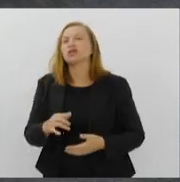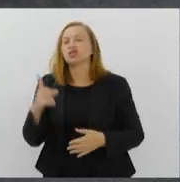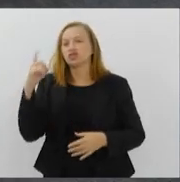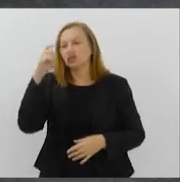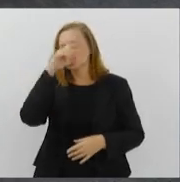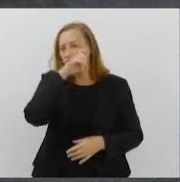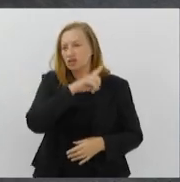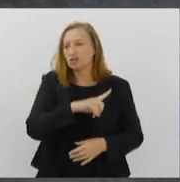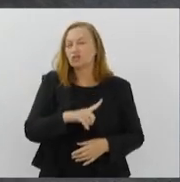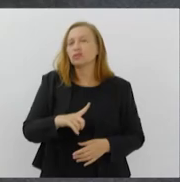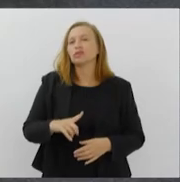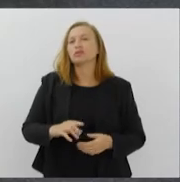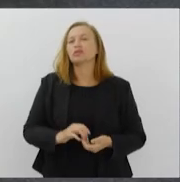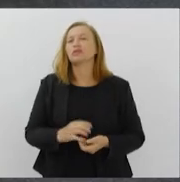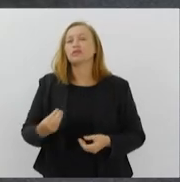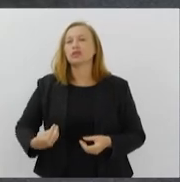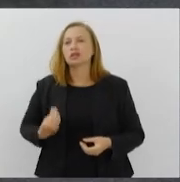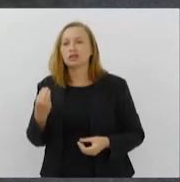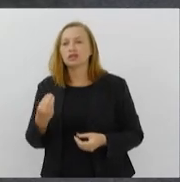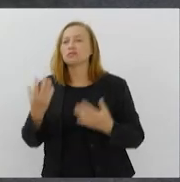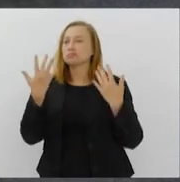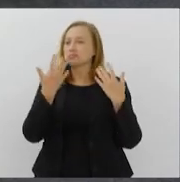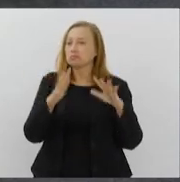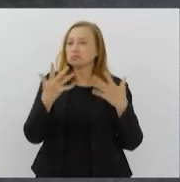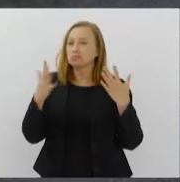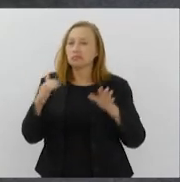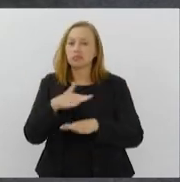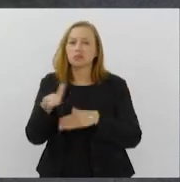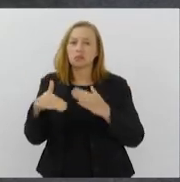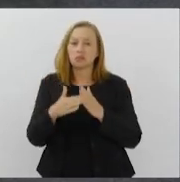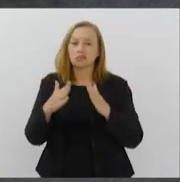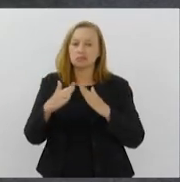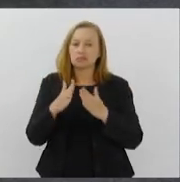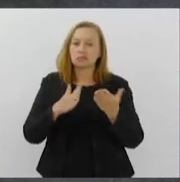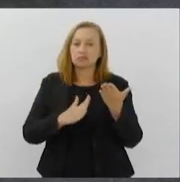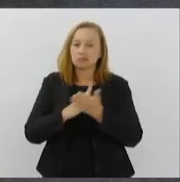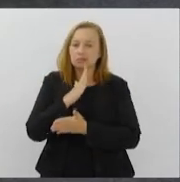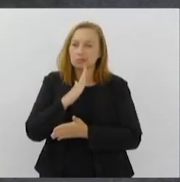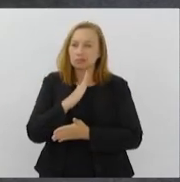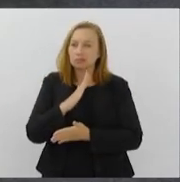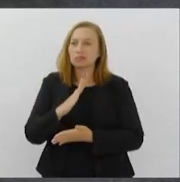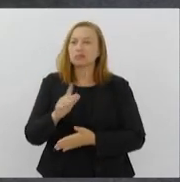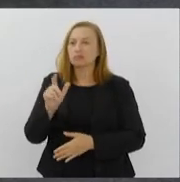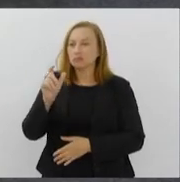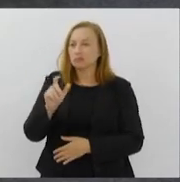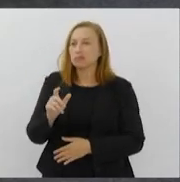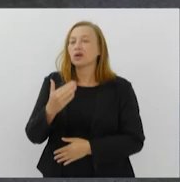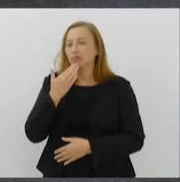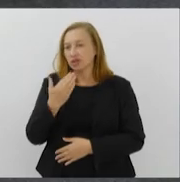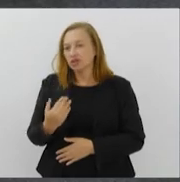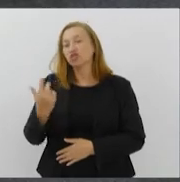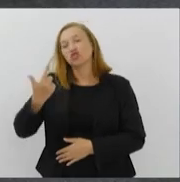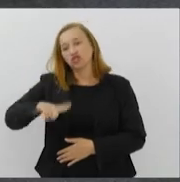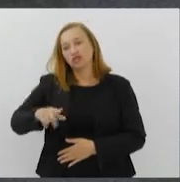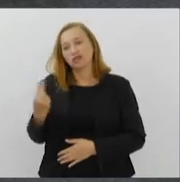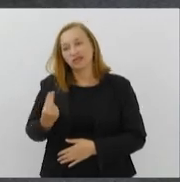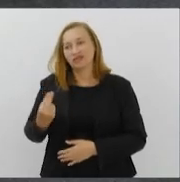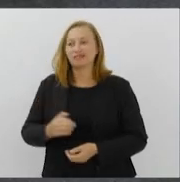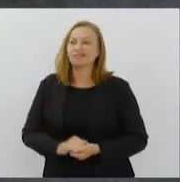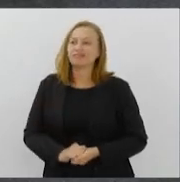nos atravessam, e, obviamente, parabenizar toda a casa pela aprovação, o autor, e pedir, mais uma vez,